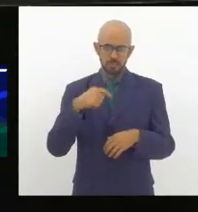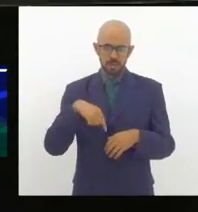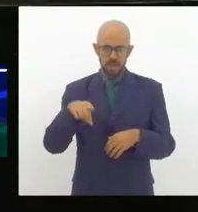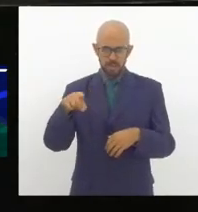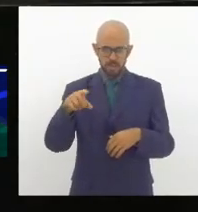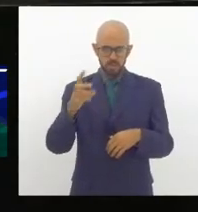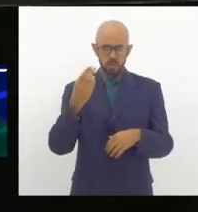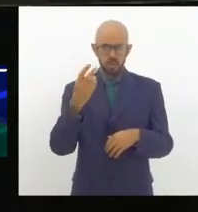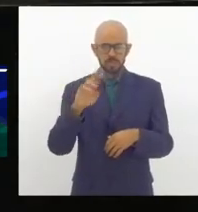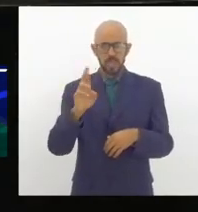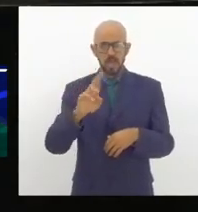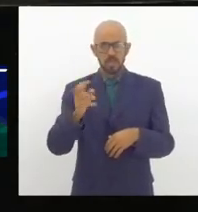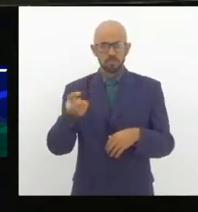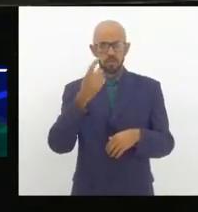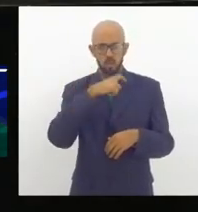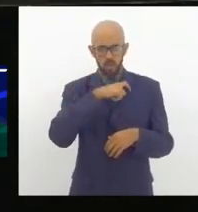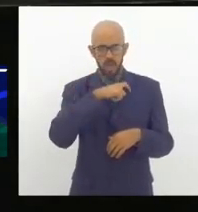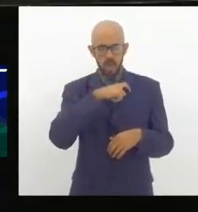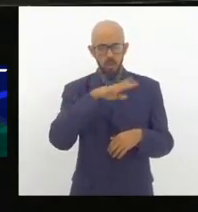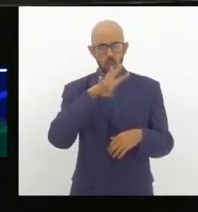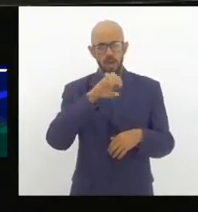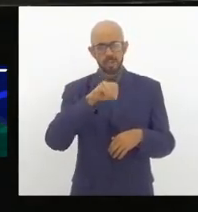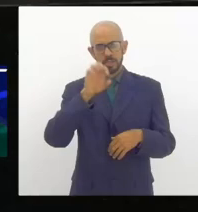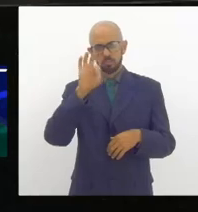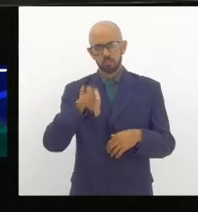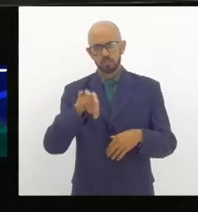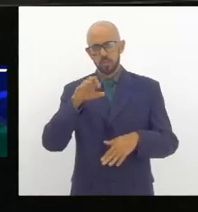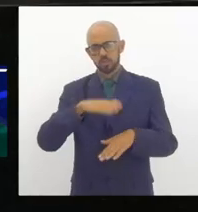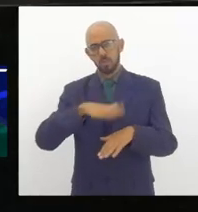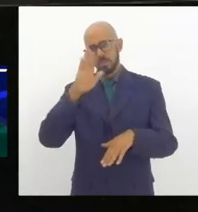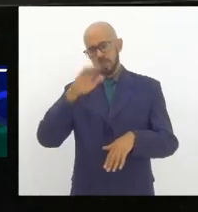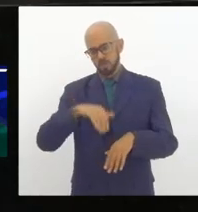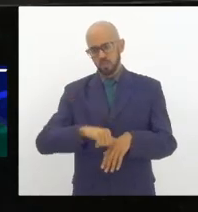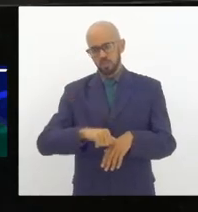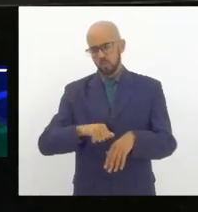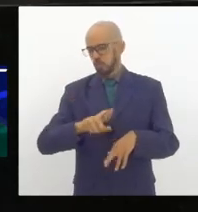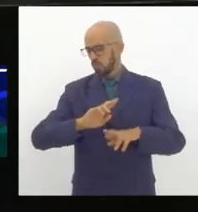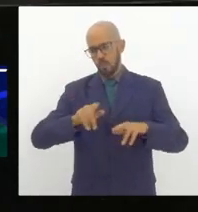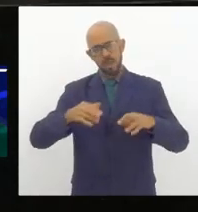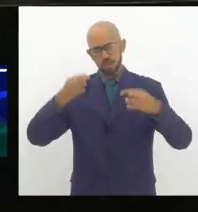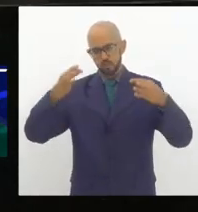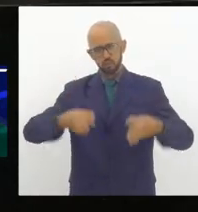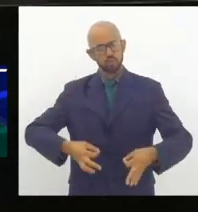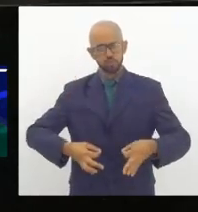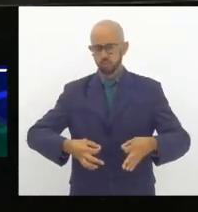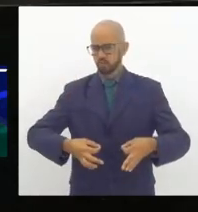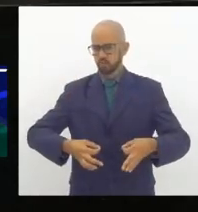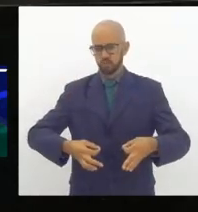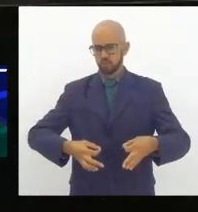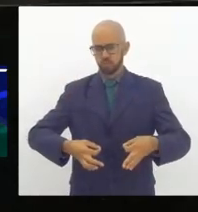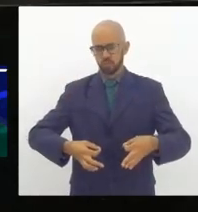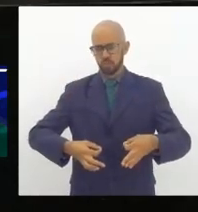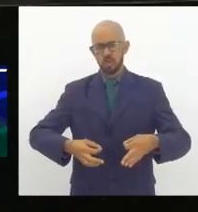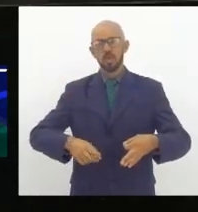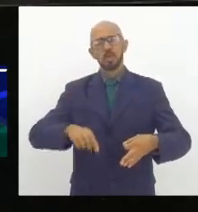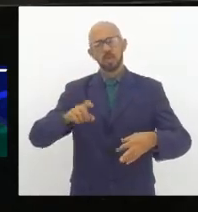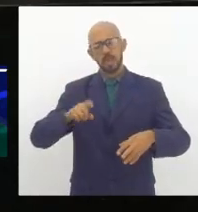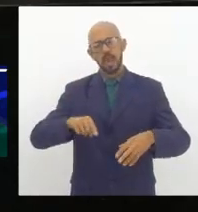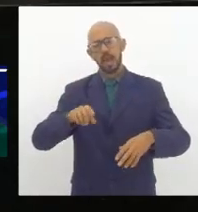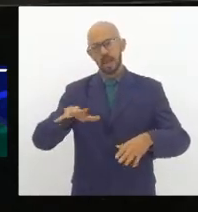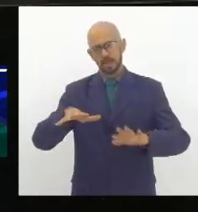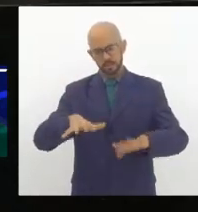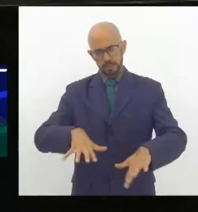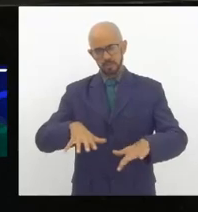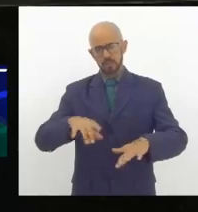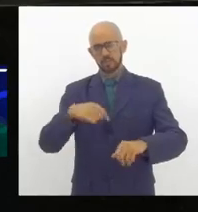o aumento em média de quarenta por cento ele é justo com trabalhador com usuários do sistema Ferroviário e foi através dessa CP que